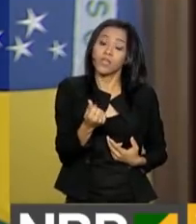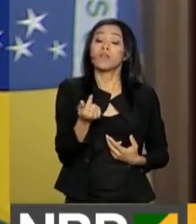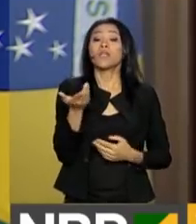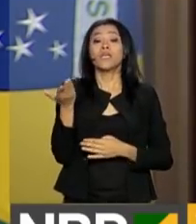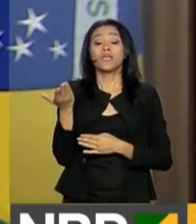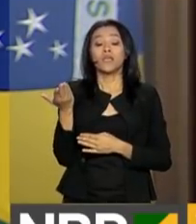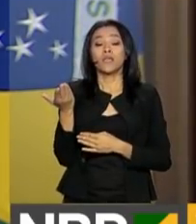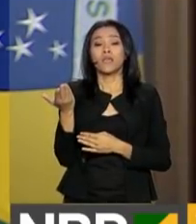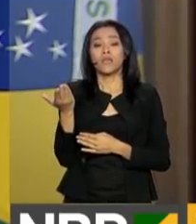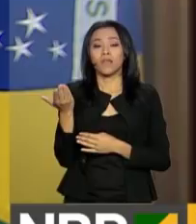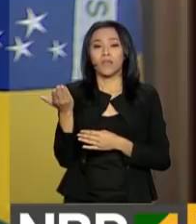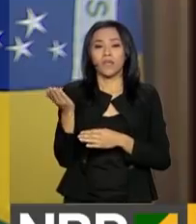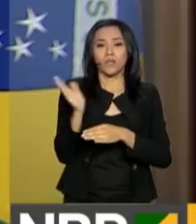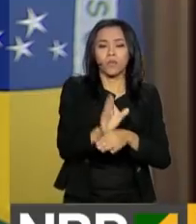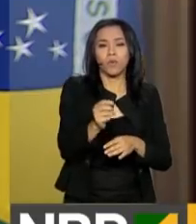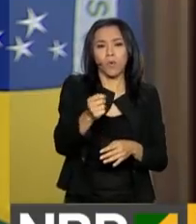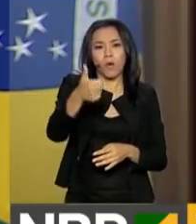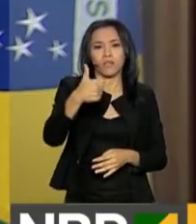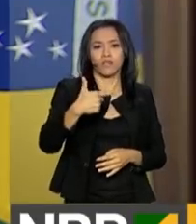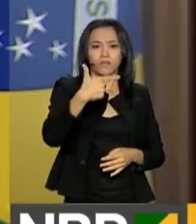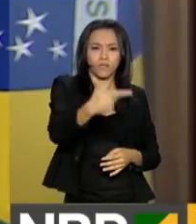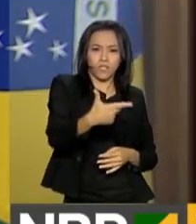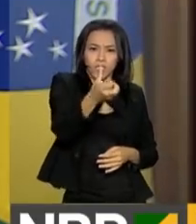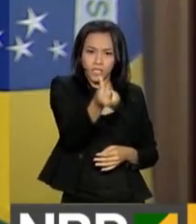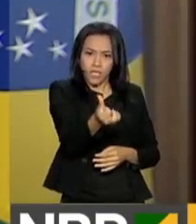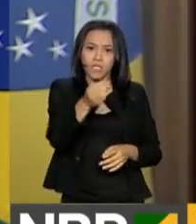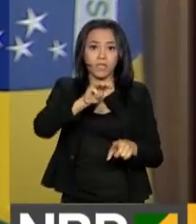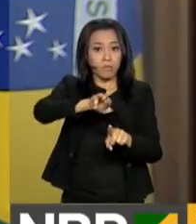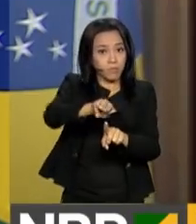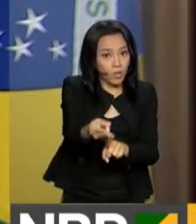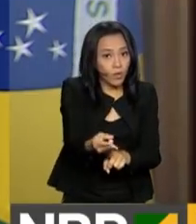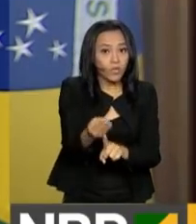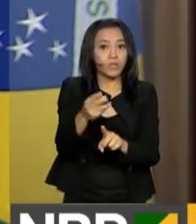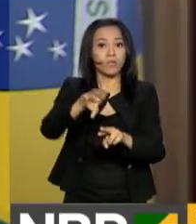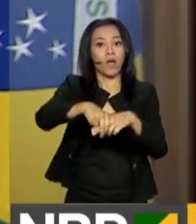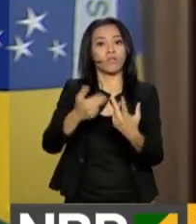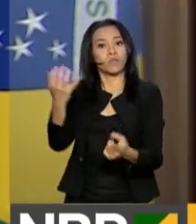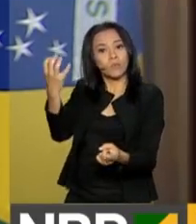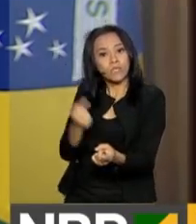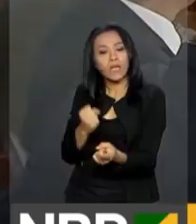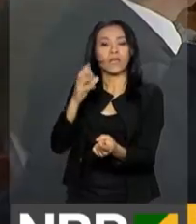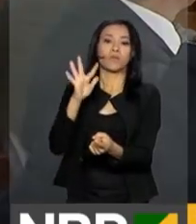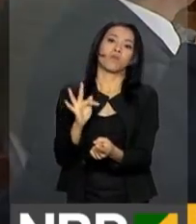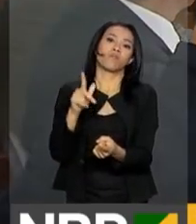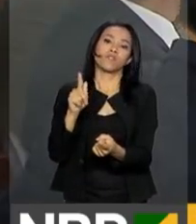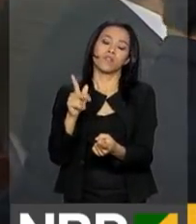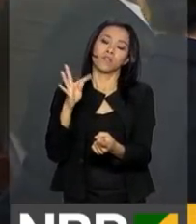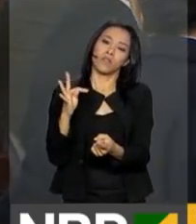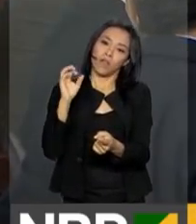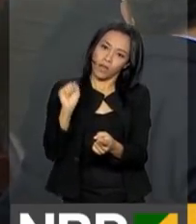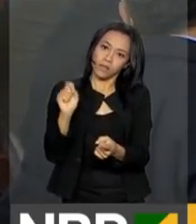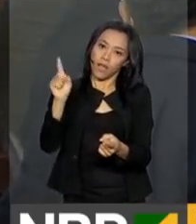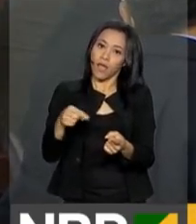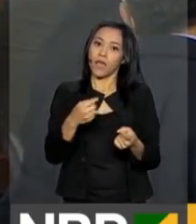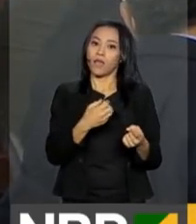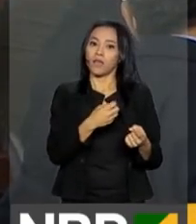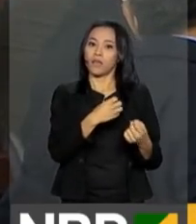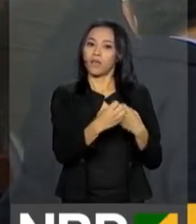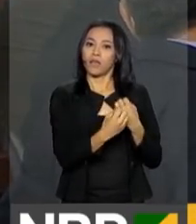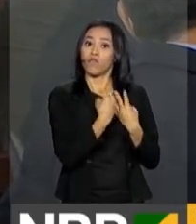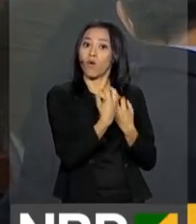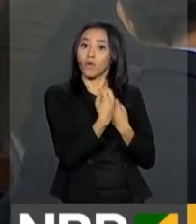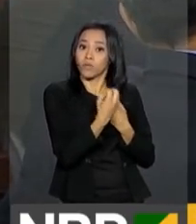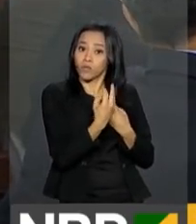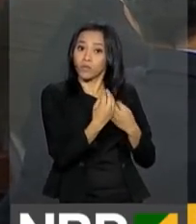16 26 milhões pelo saque do fgts dados que a caixa econômica é